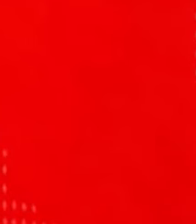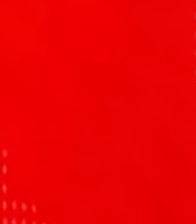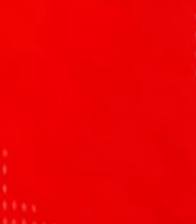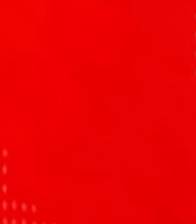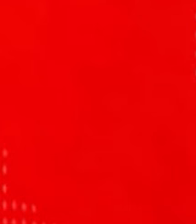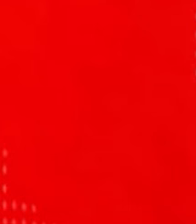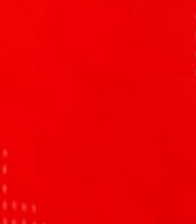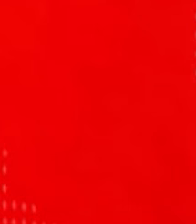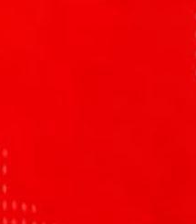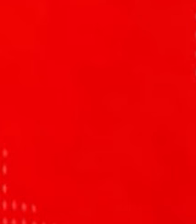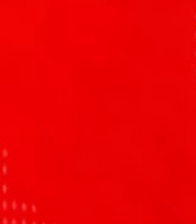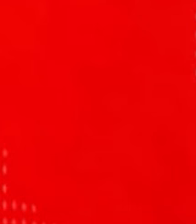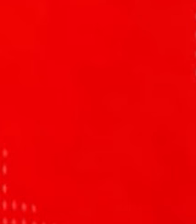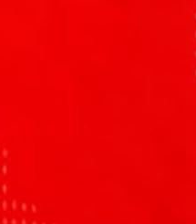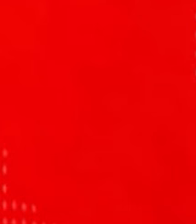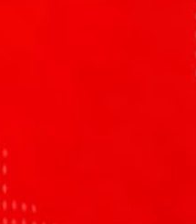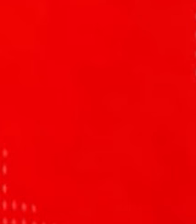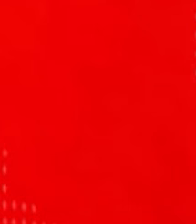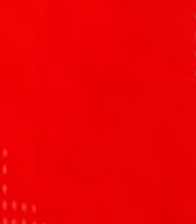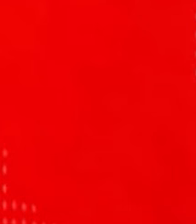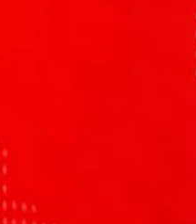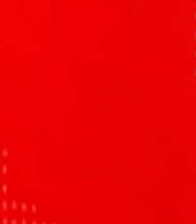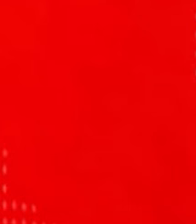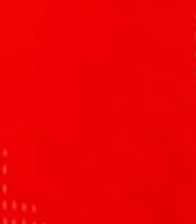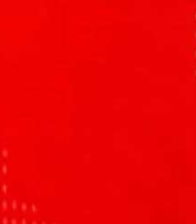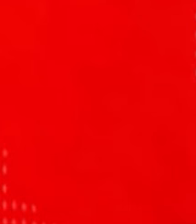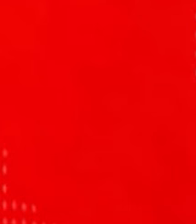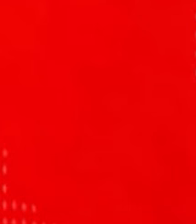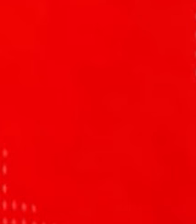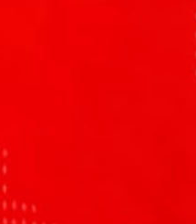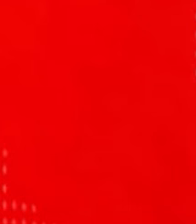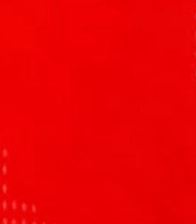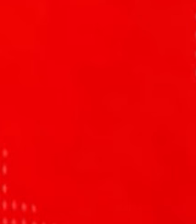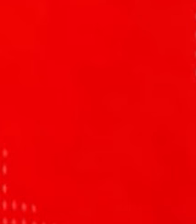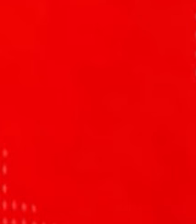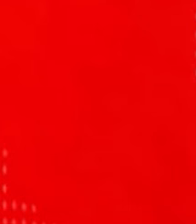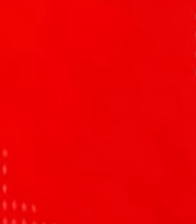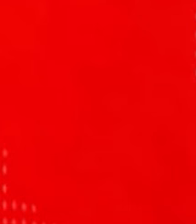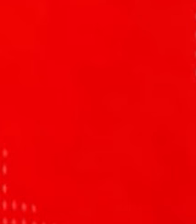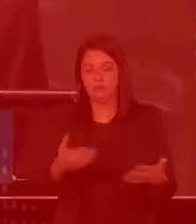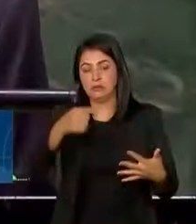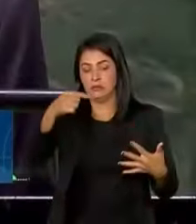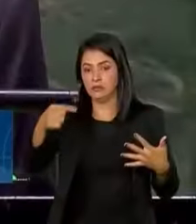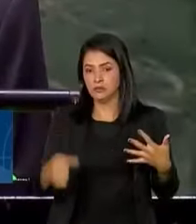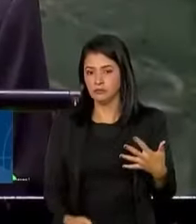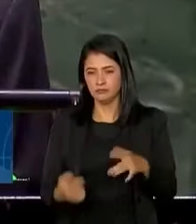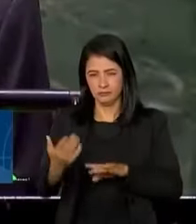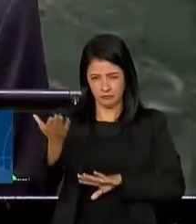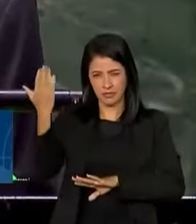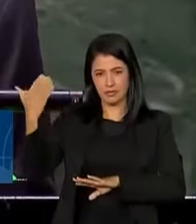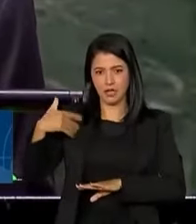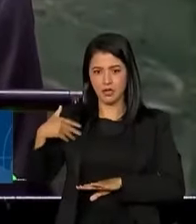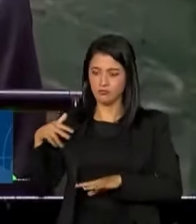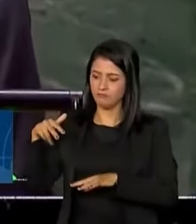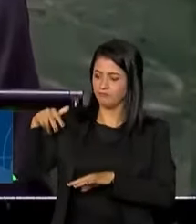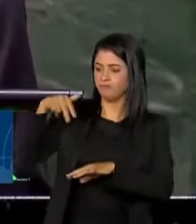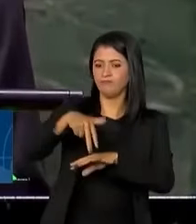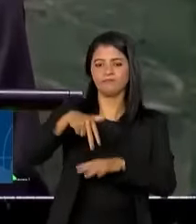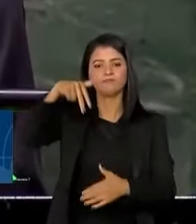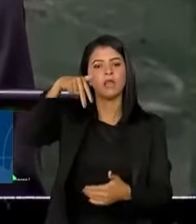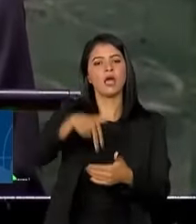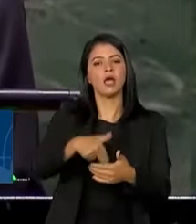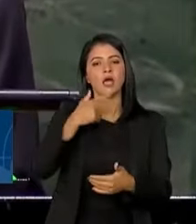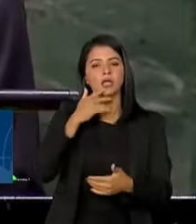eu queria trazer aqui uma curiosidade por que o Brasil é sempre o primeiro que